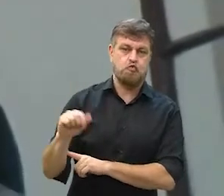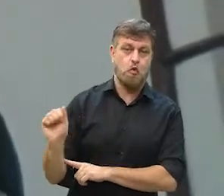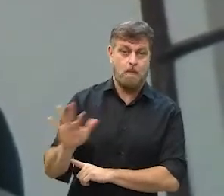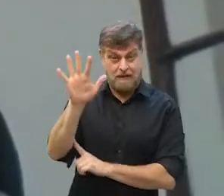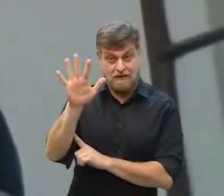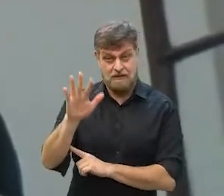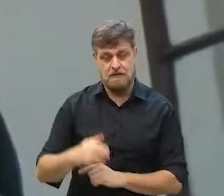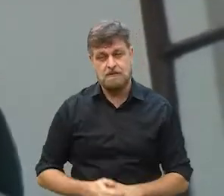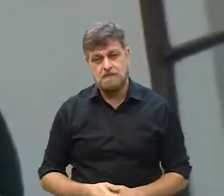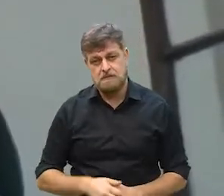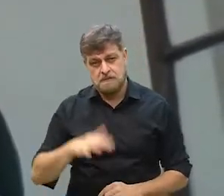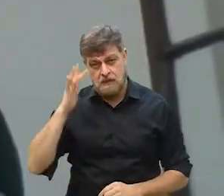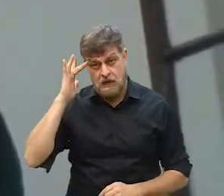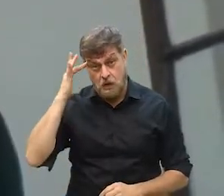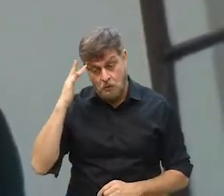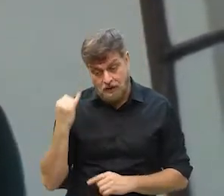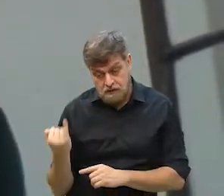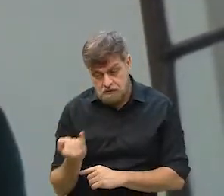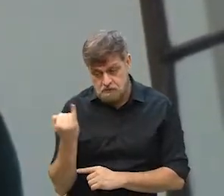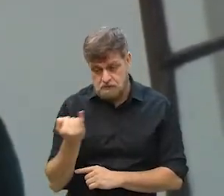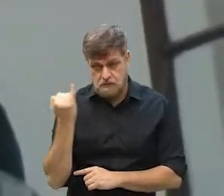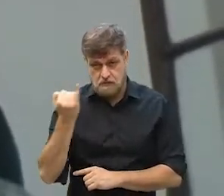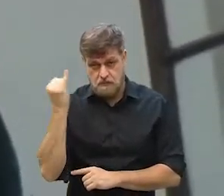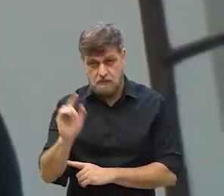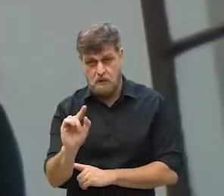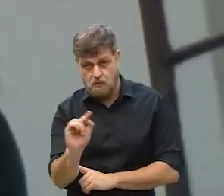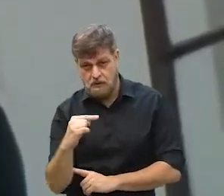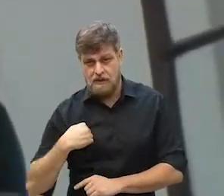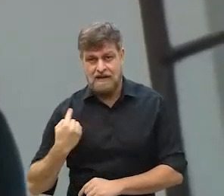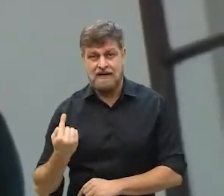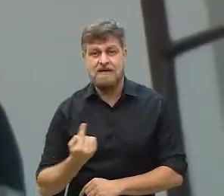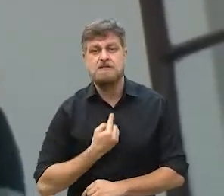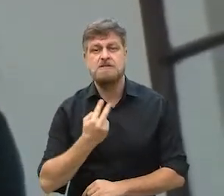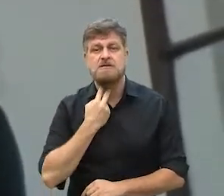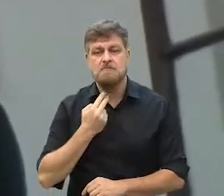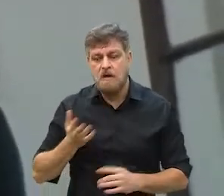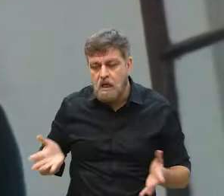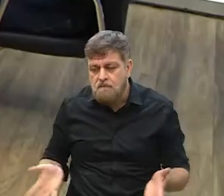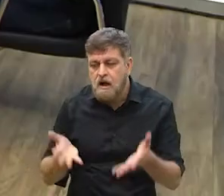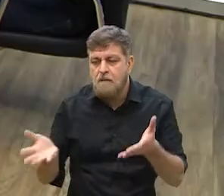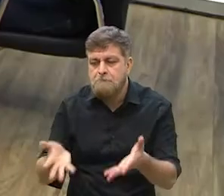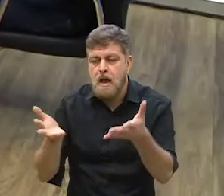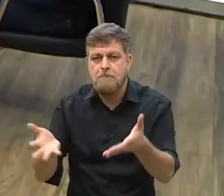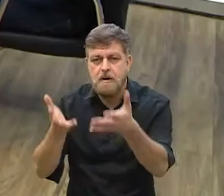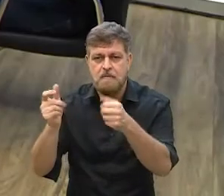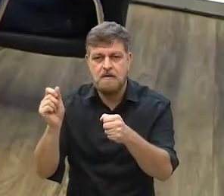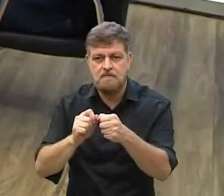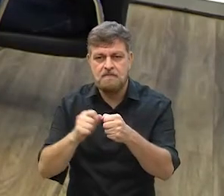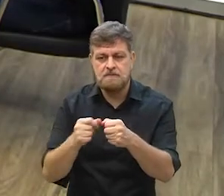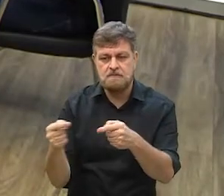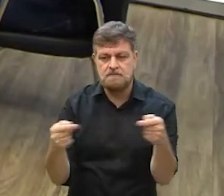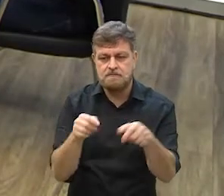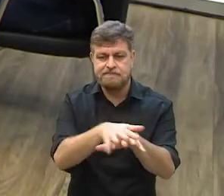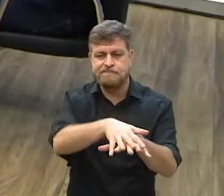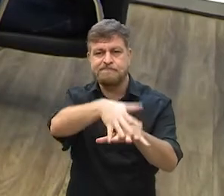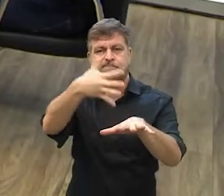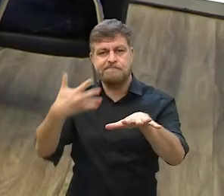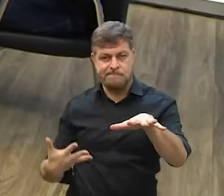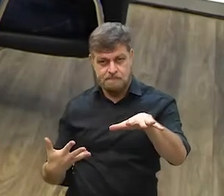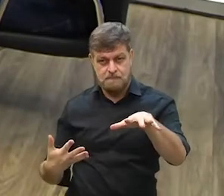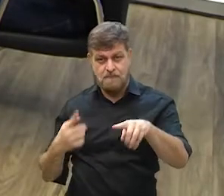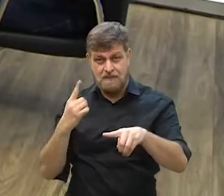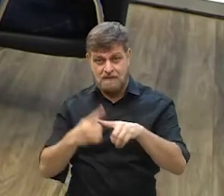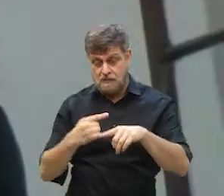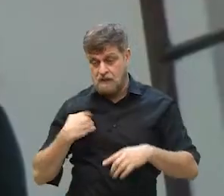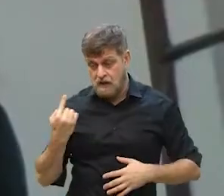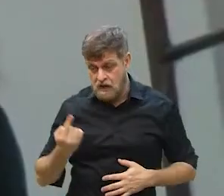eu acho importante e muito importante que a gente não fomente, com isso, novas exclusões, né? Porque senão